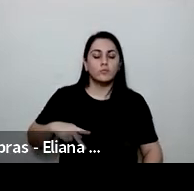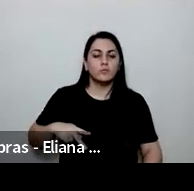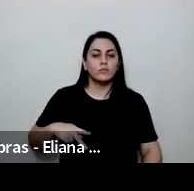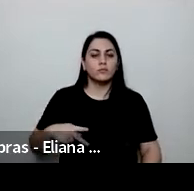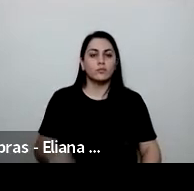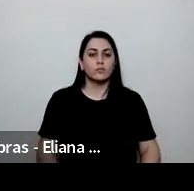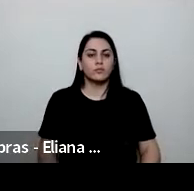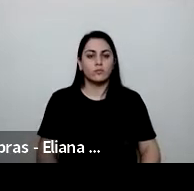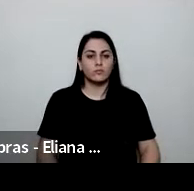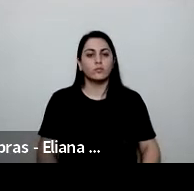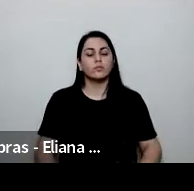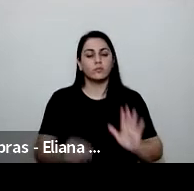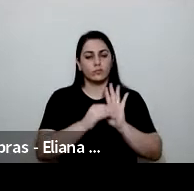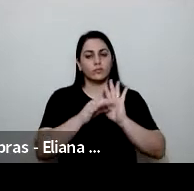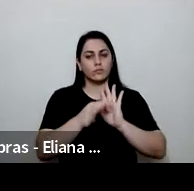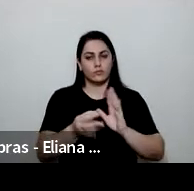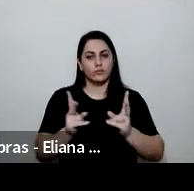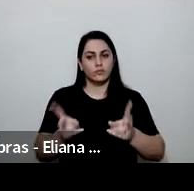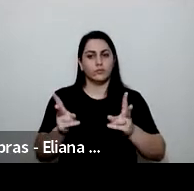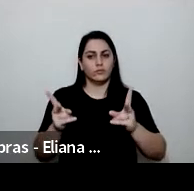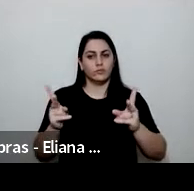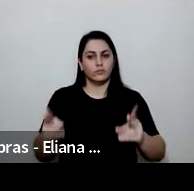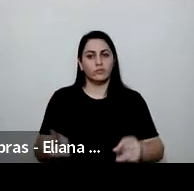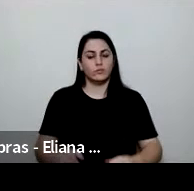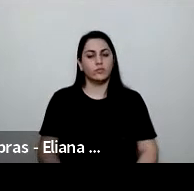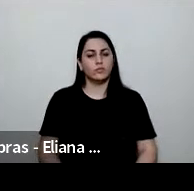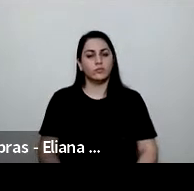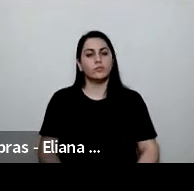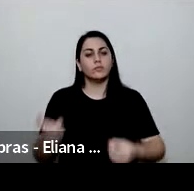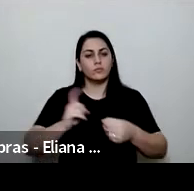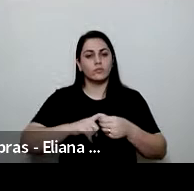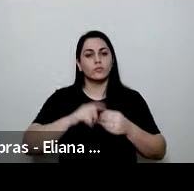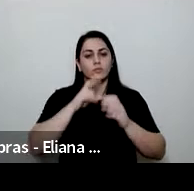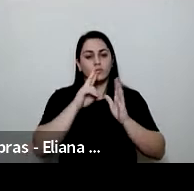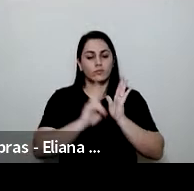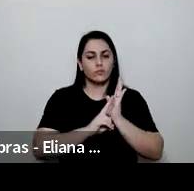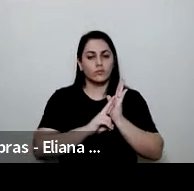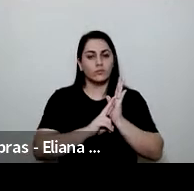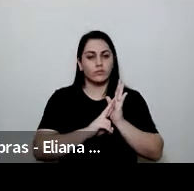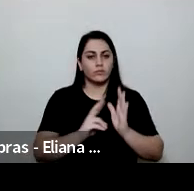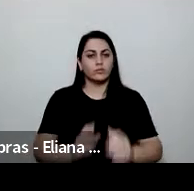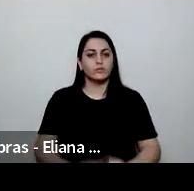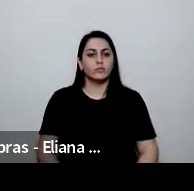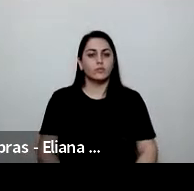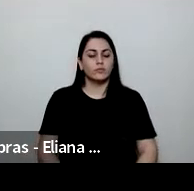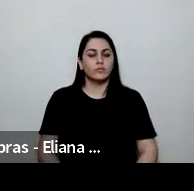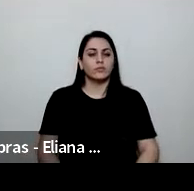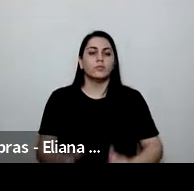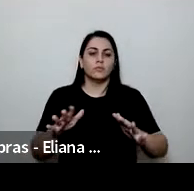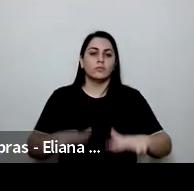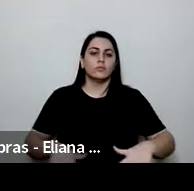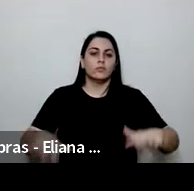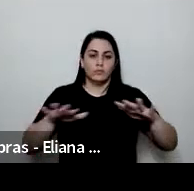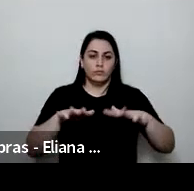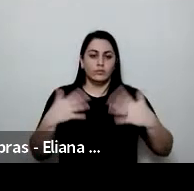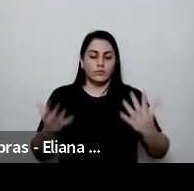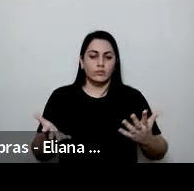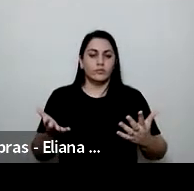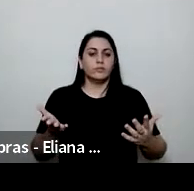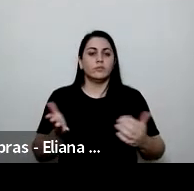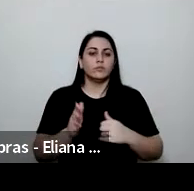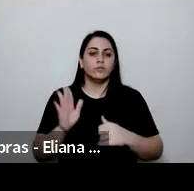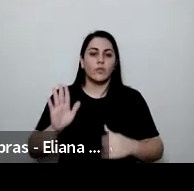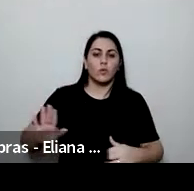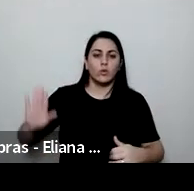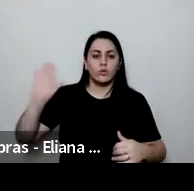palavra é eu devo a palavra senhora relatora é metade nesse caso o candidato